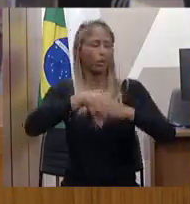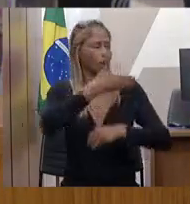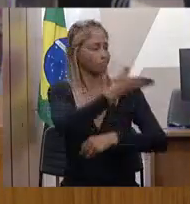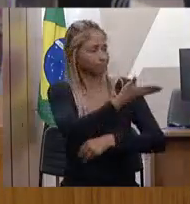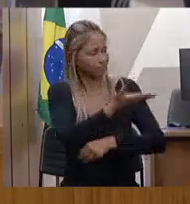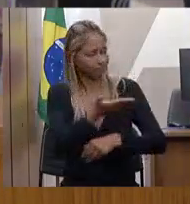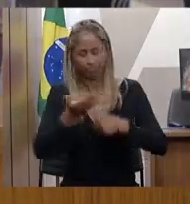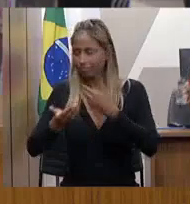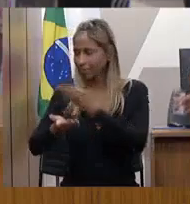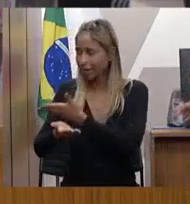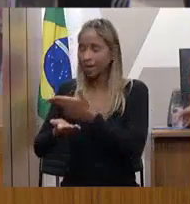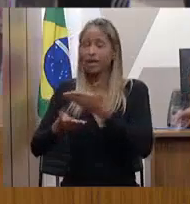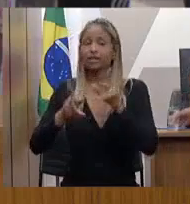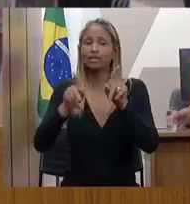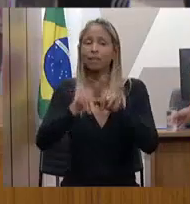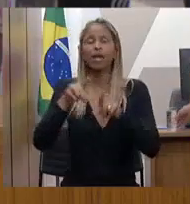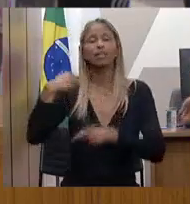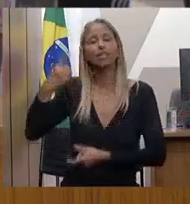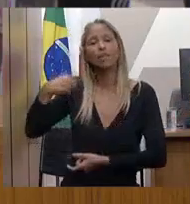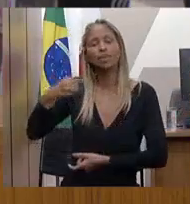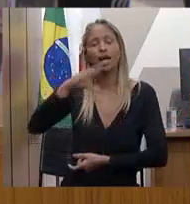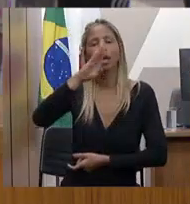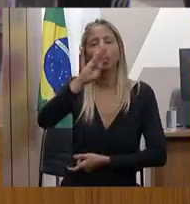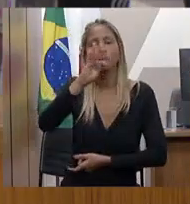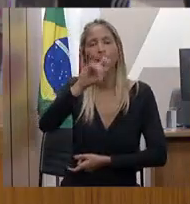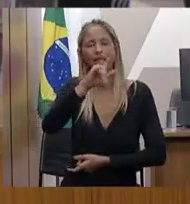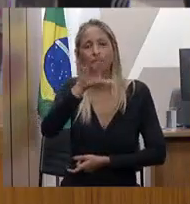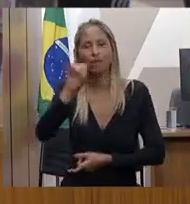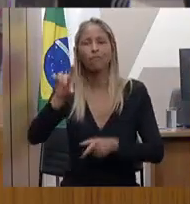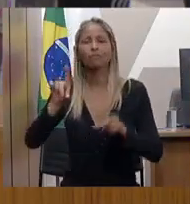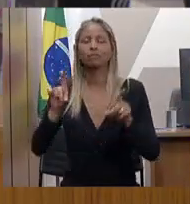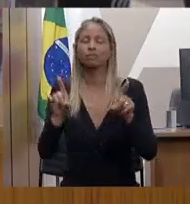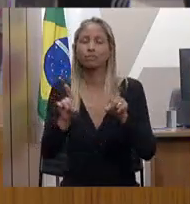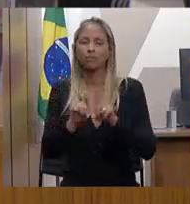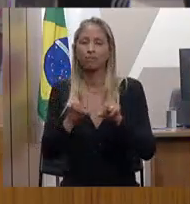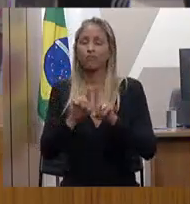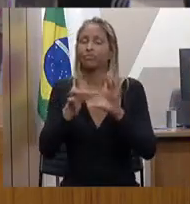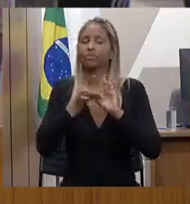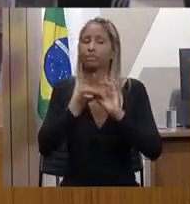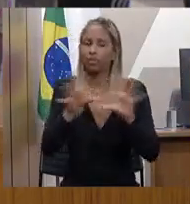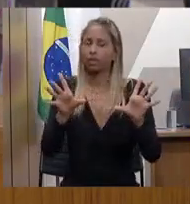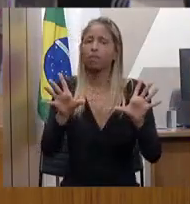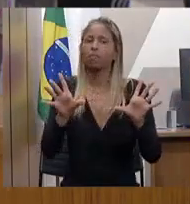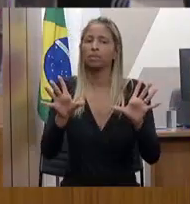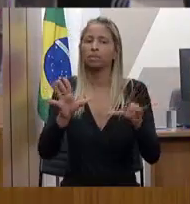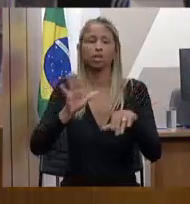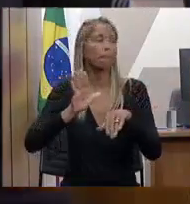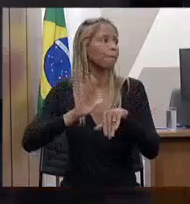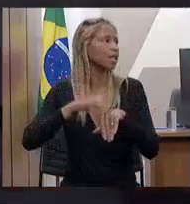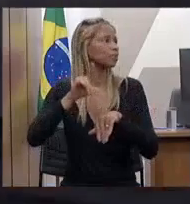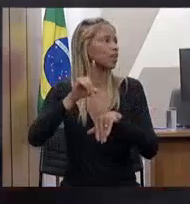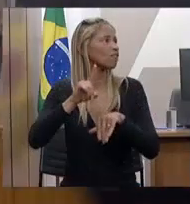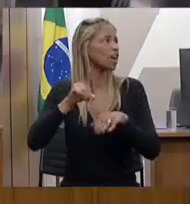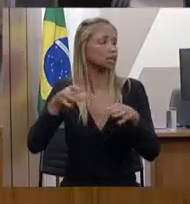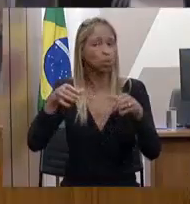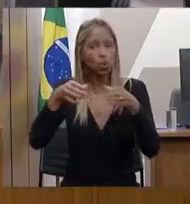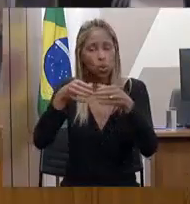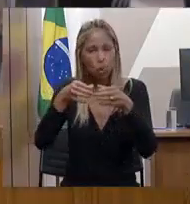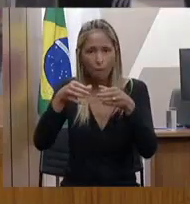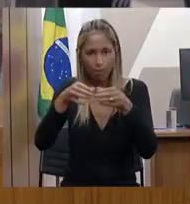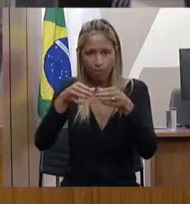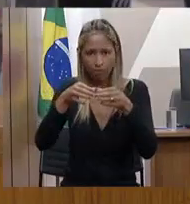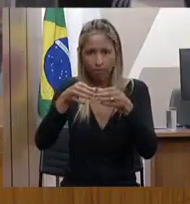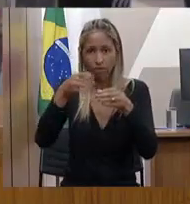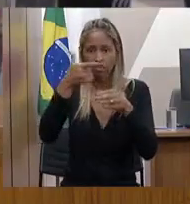nem especial o deputado Betão né que permite mais uma vez que o fórum venha